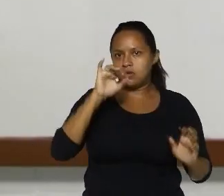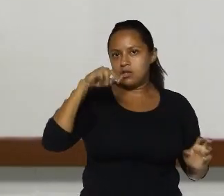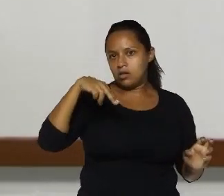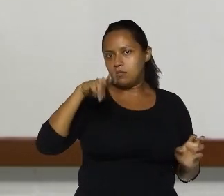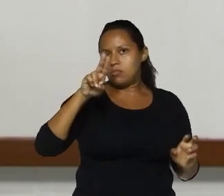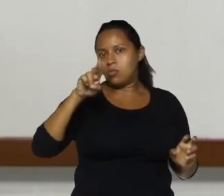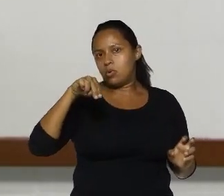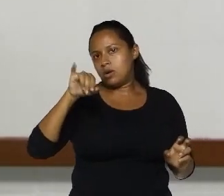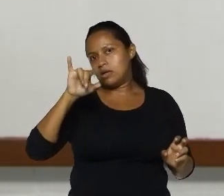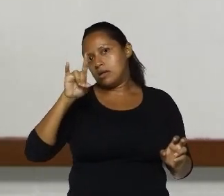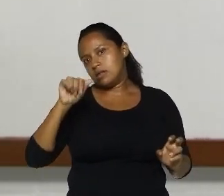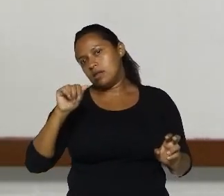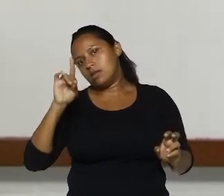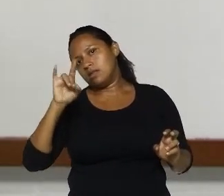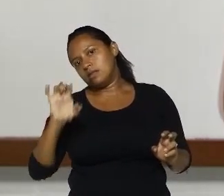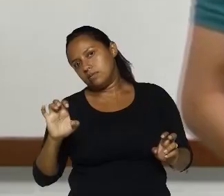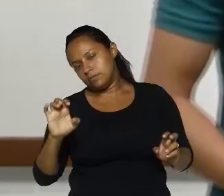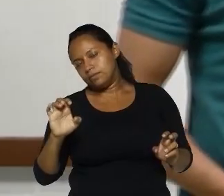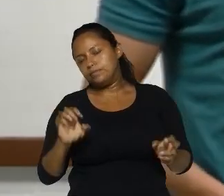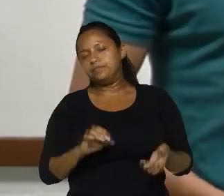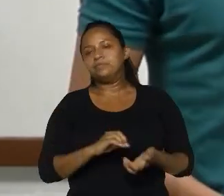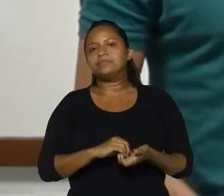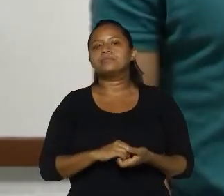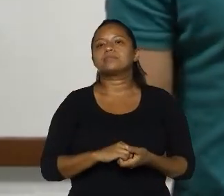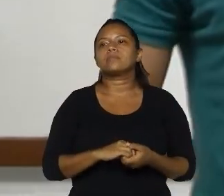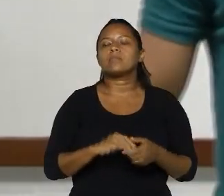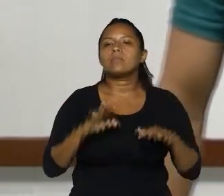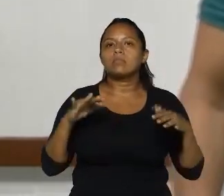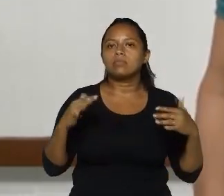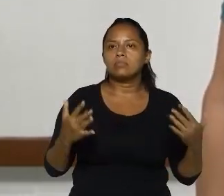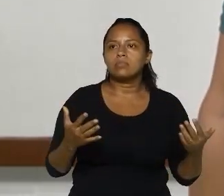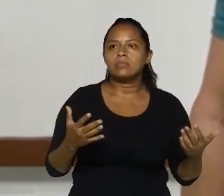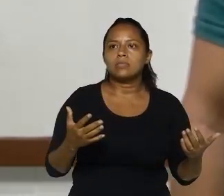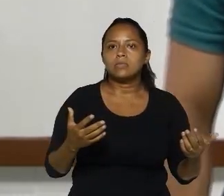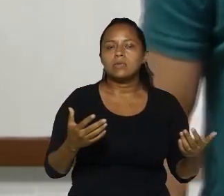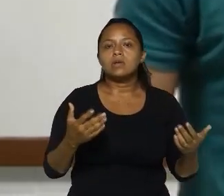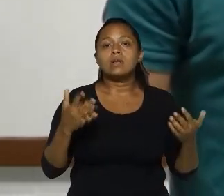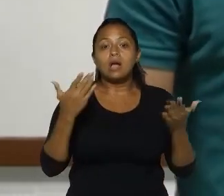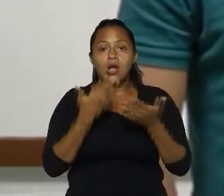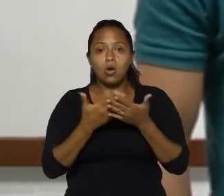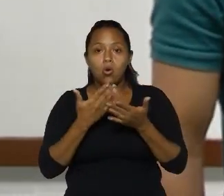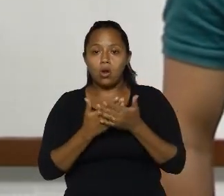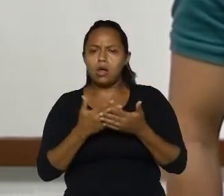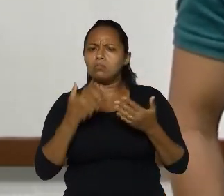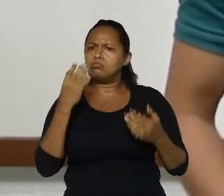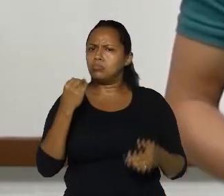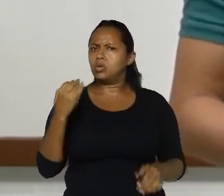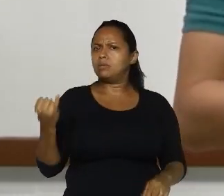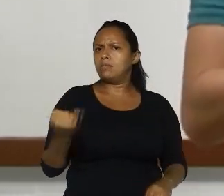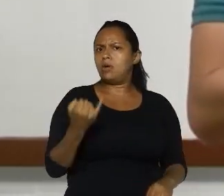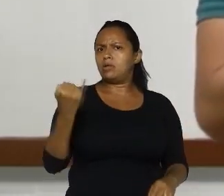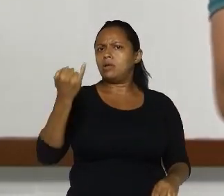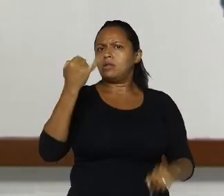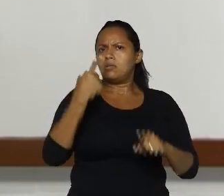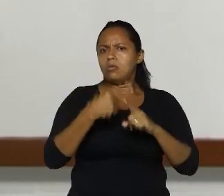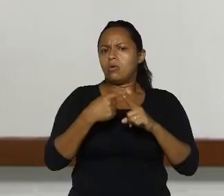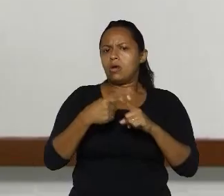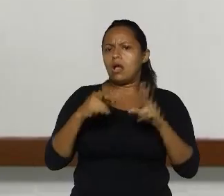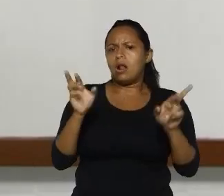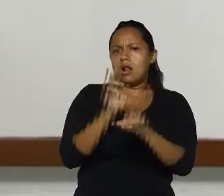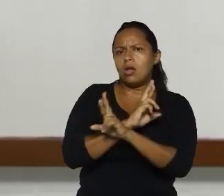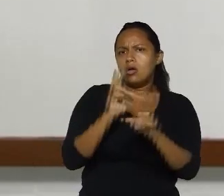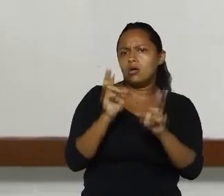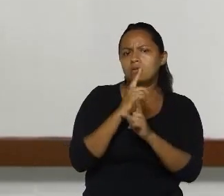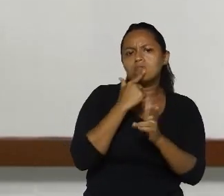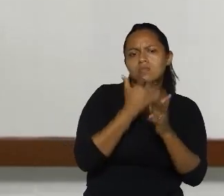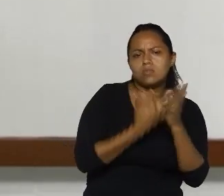com a quantidade de leucócitos abaixo do normal. Gente, esta aula é muito importante porque ela relaciona